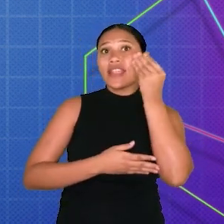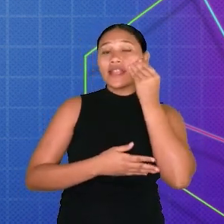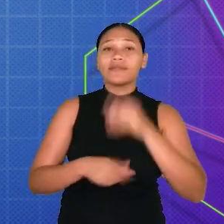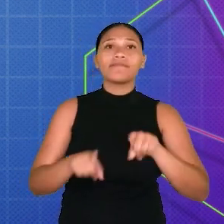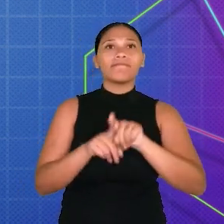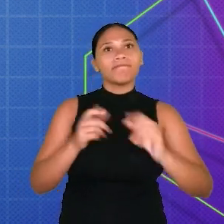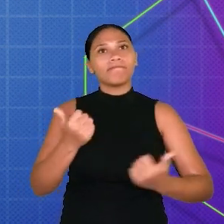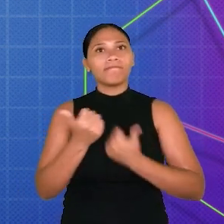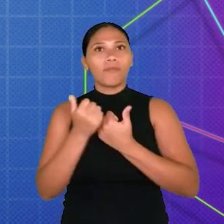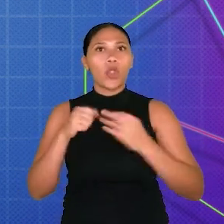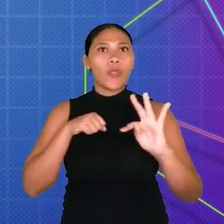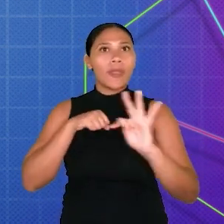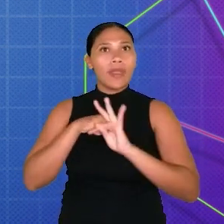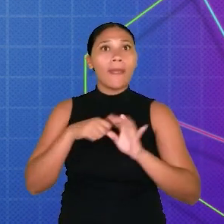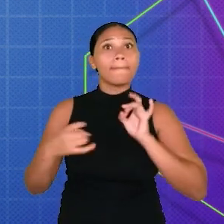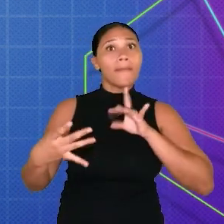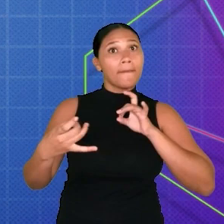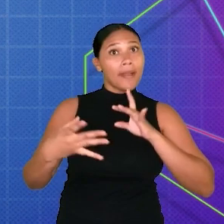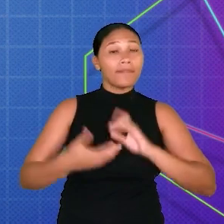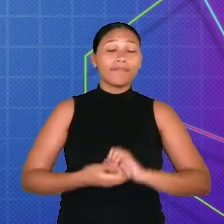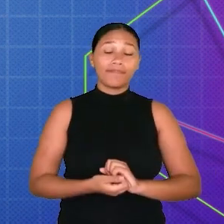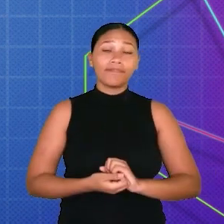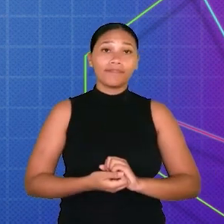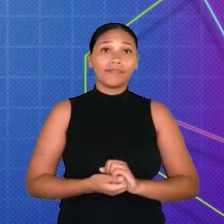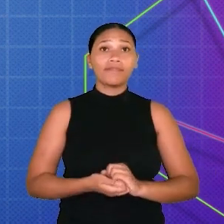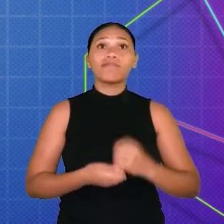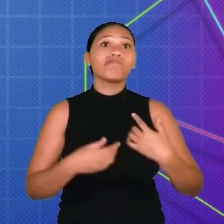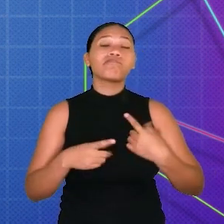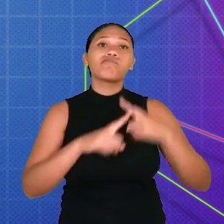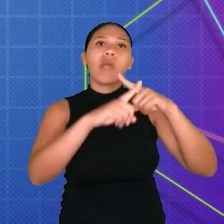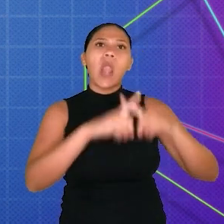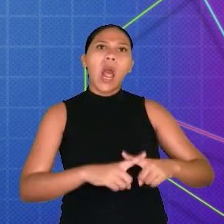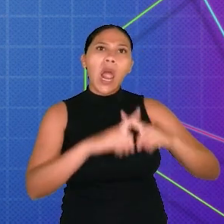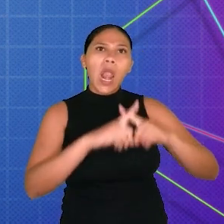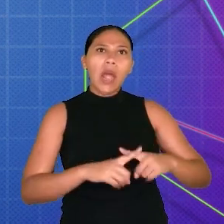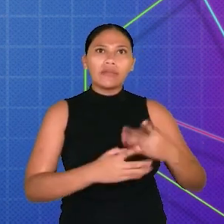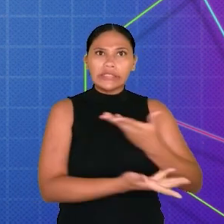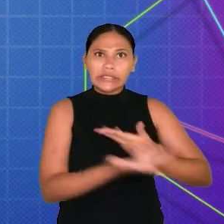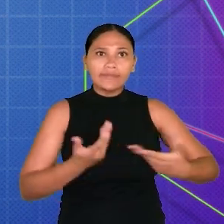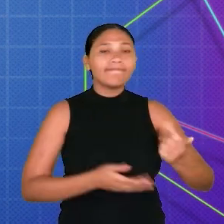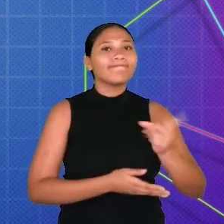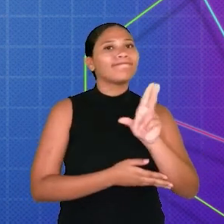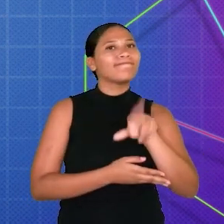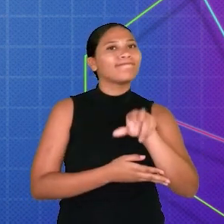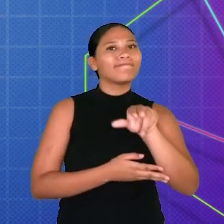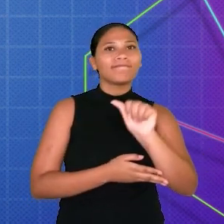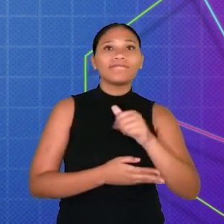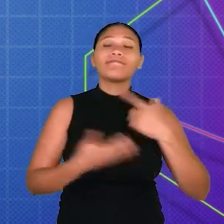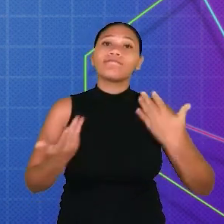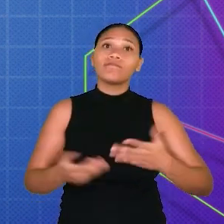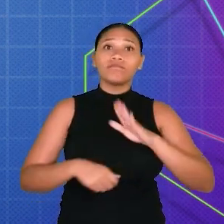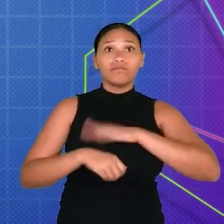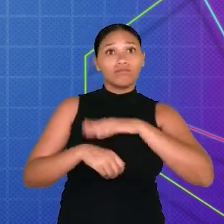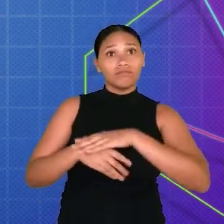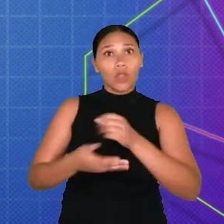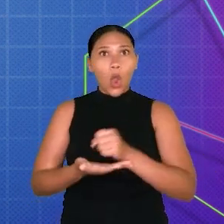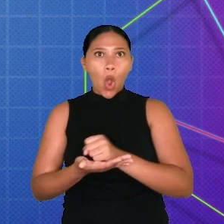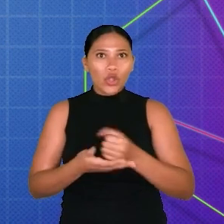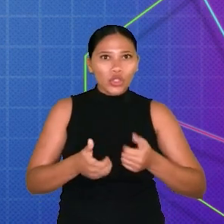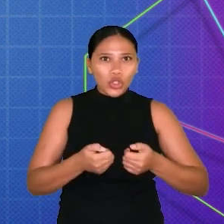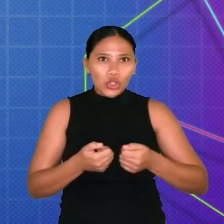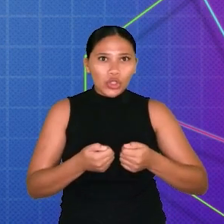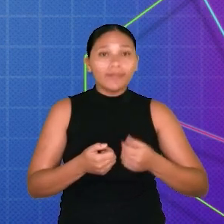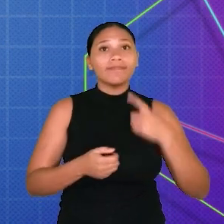testes, suportes técnicos e feedbacks, uma vez que não competem diretamente entre si. Os próprios fabricantes de consoles